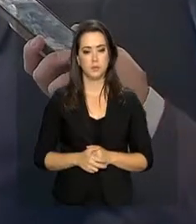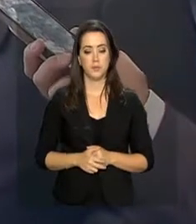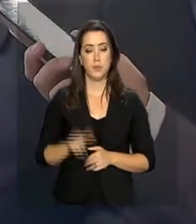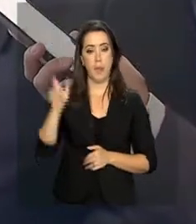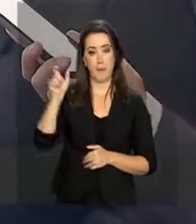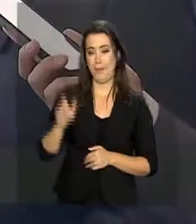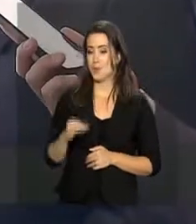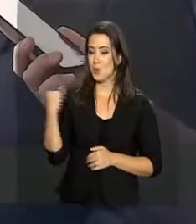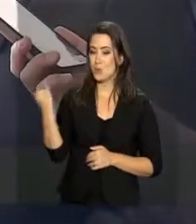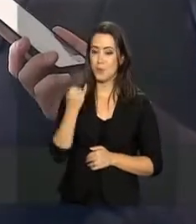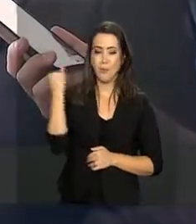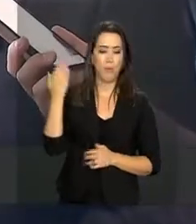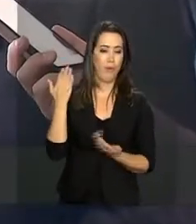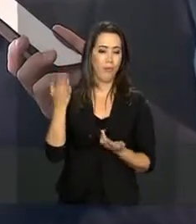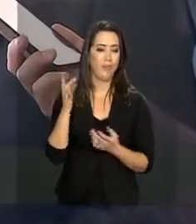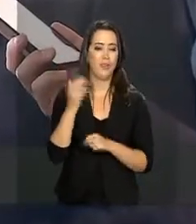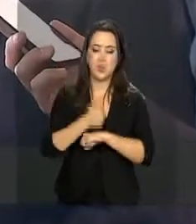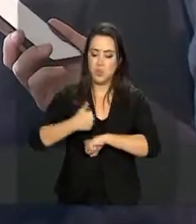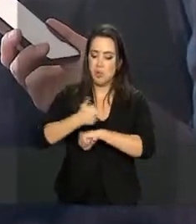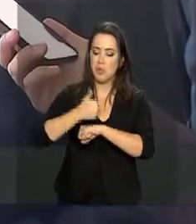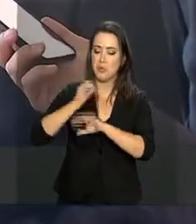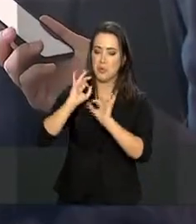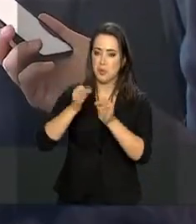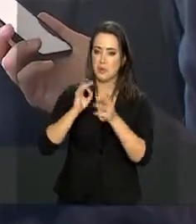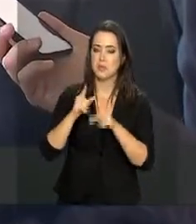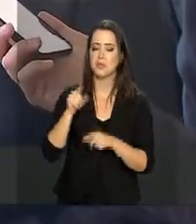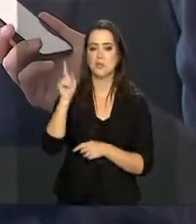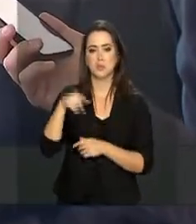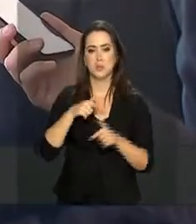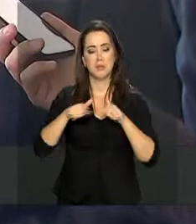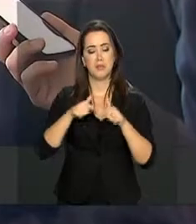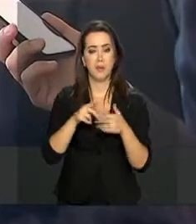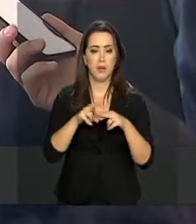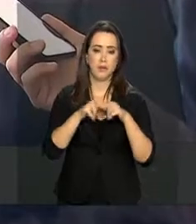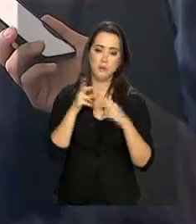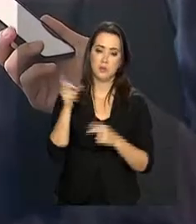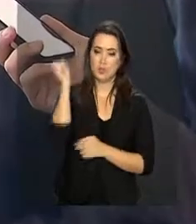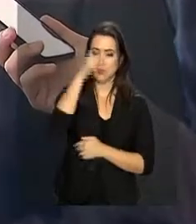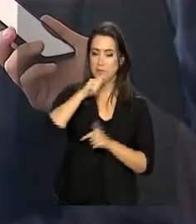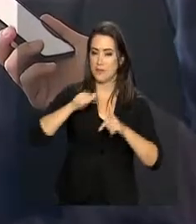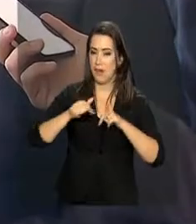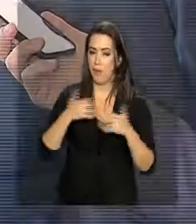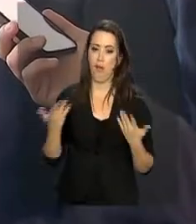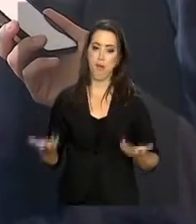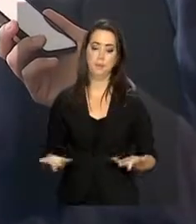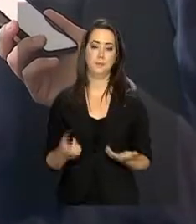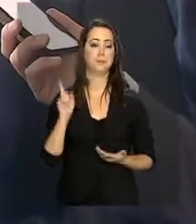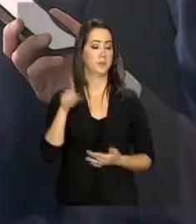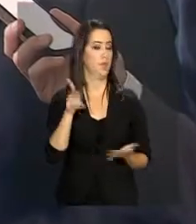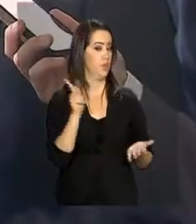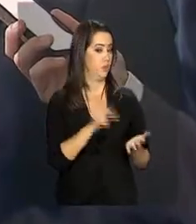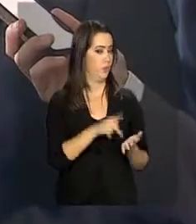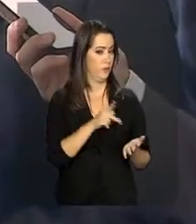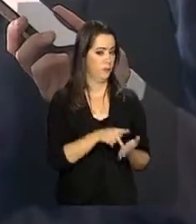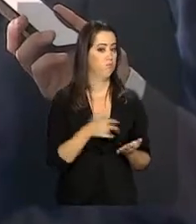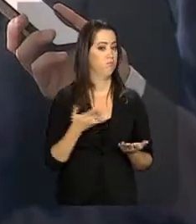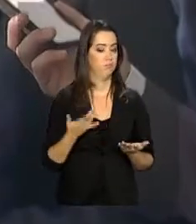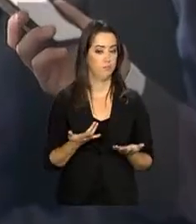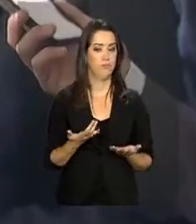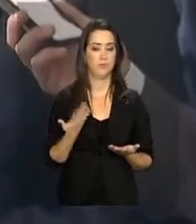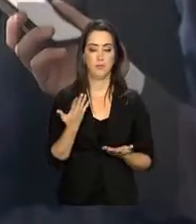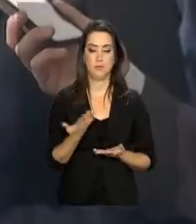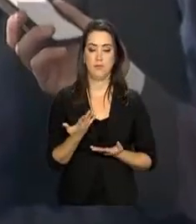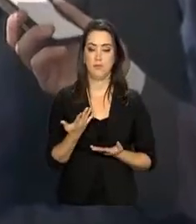para desempenhar essa difícil missão realmente é